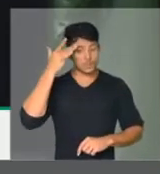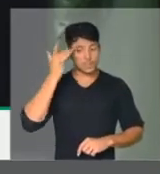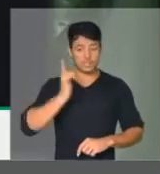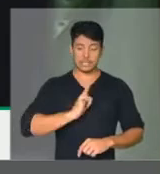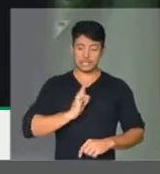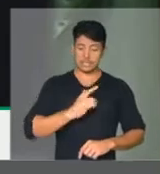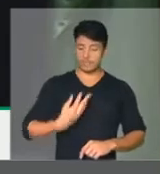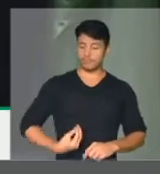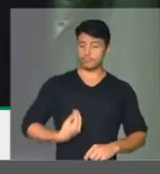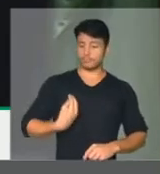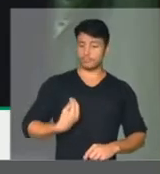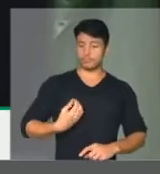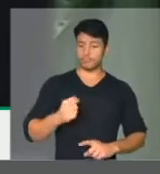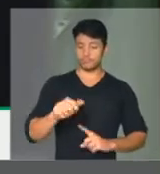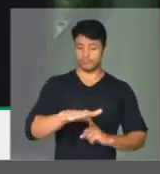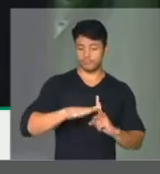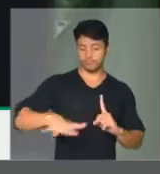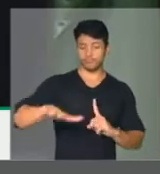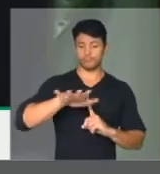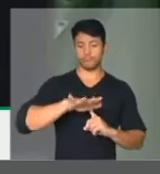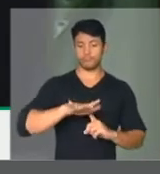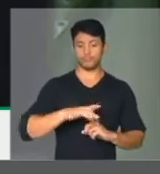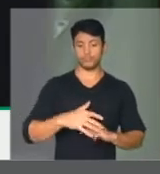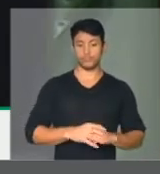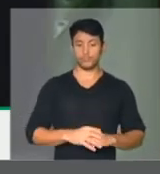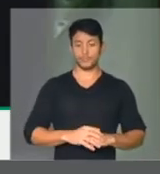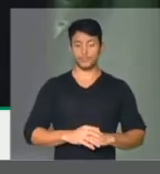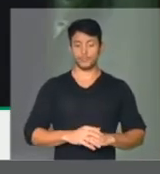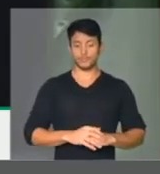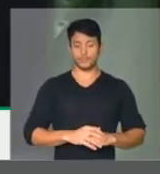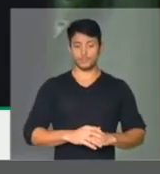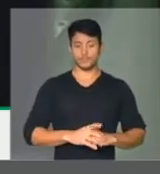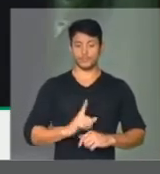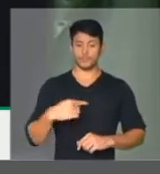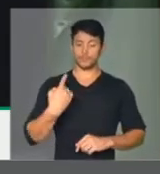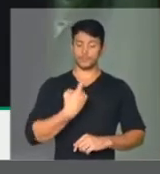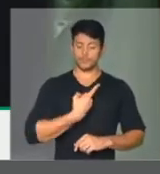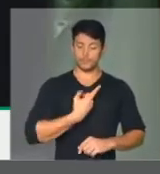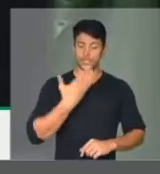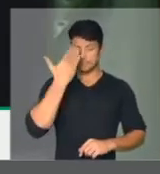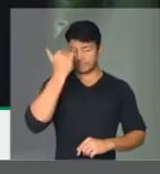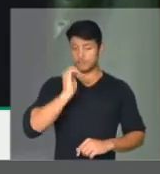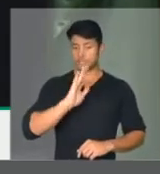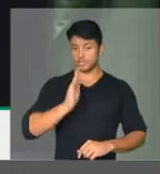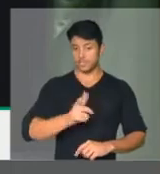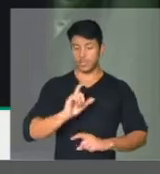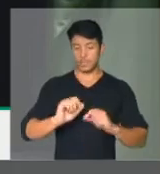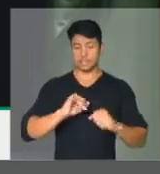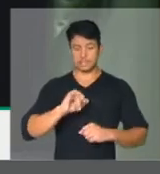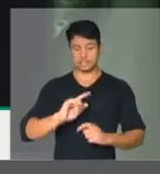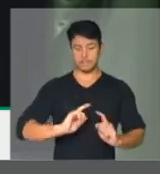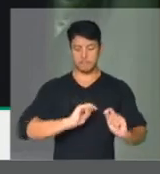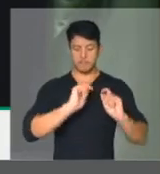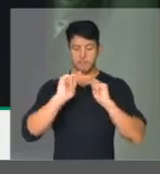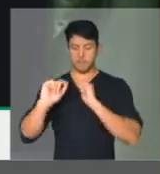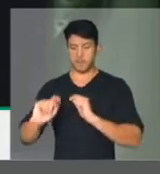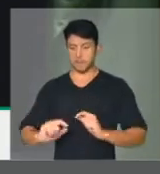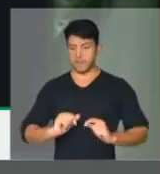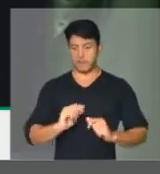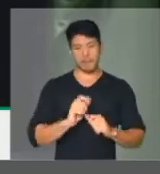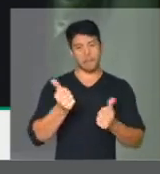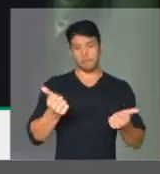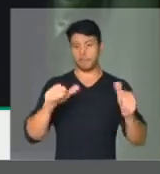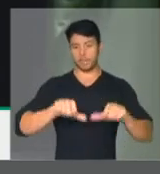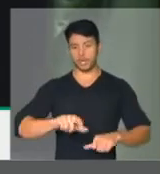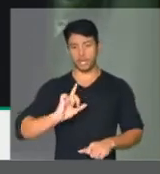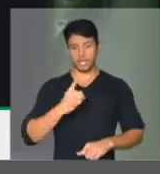compõem, um por um e todos juntos. Não há pior engano do que o daquele que a si mesmo se engana. E é assim que estamos